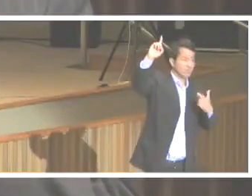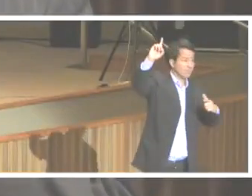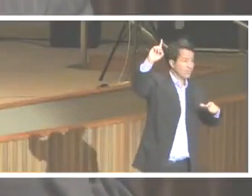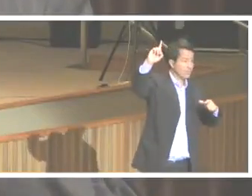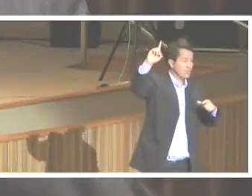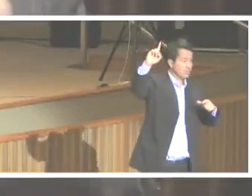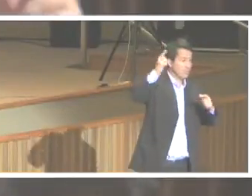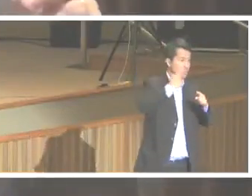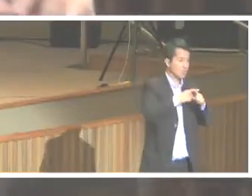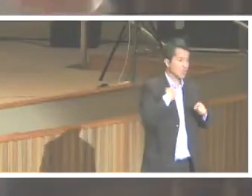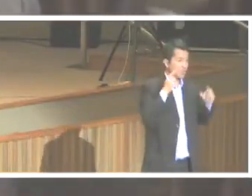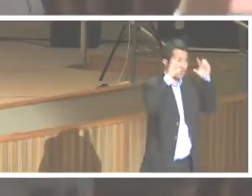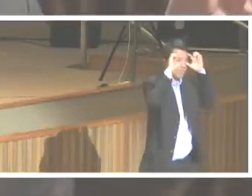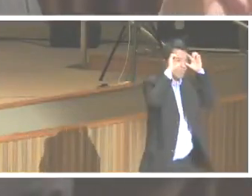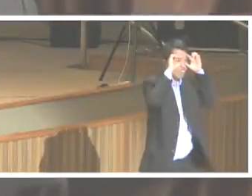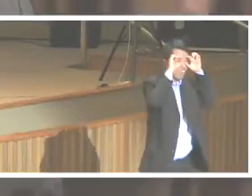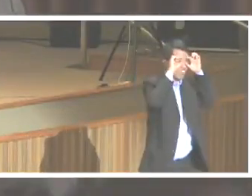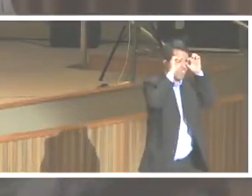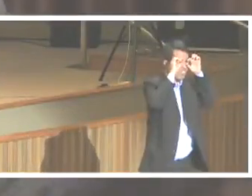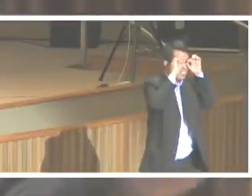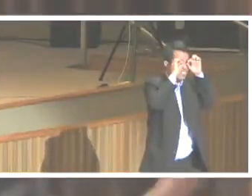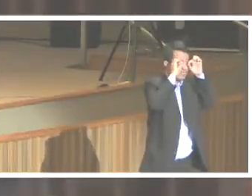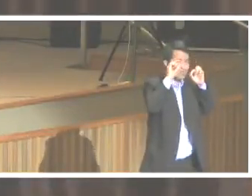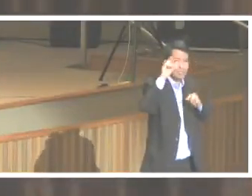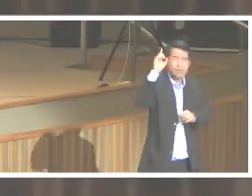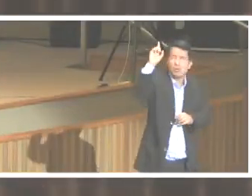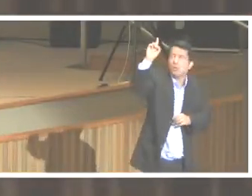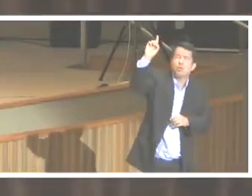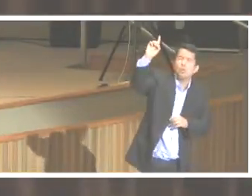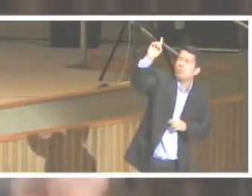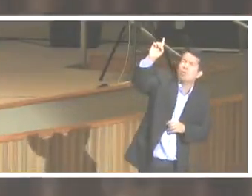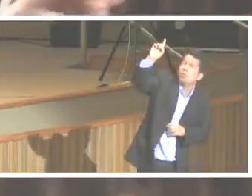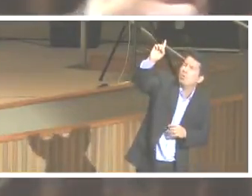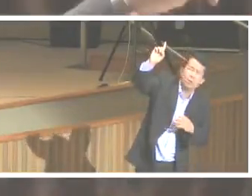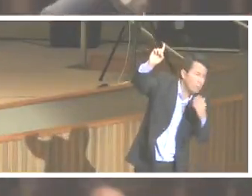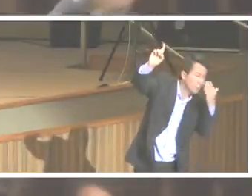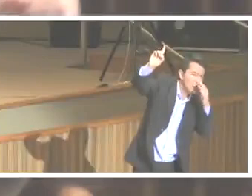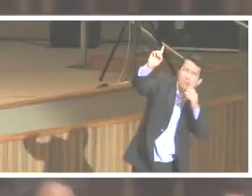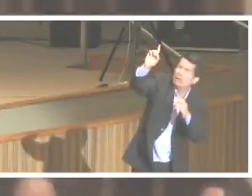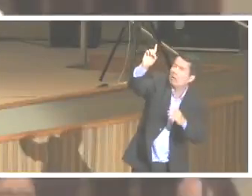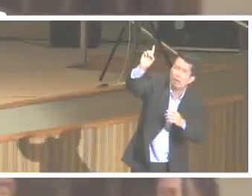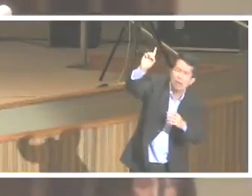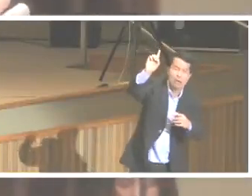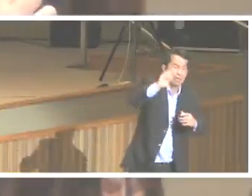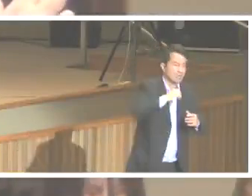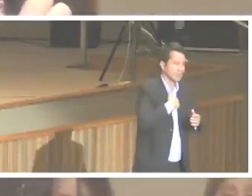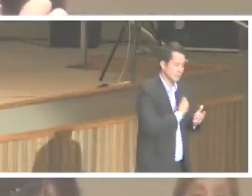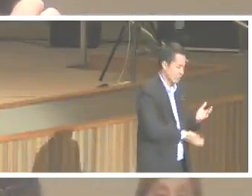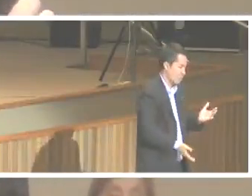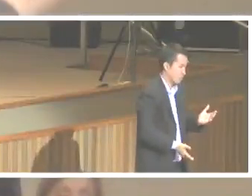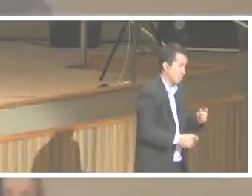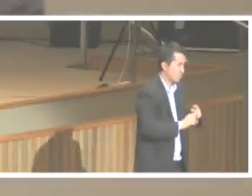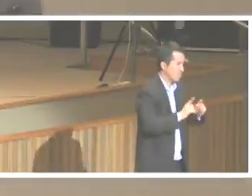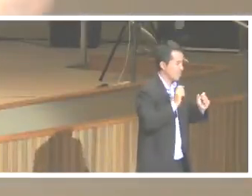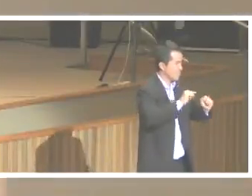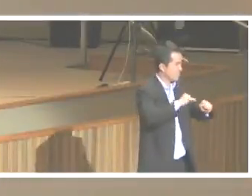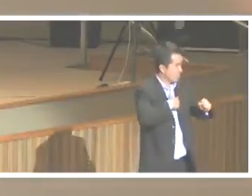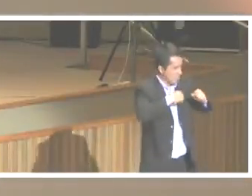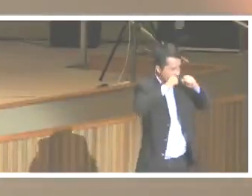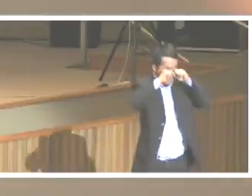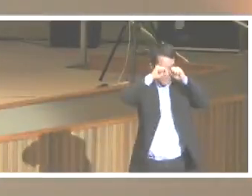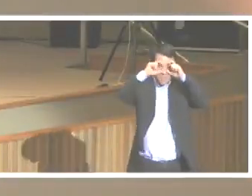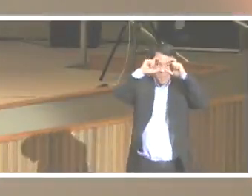ele continua sendo quem ele é mas nós perdemos a bênção daquilo que ele